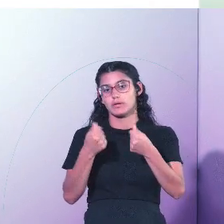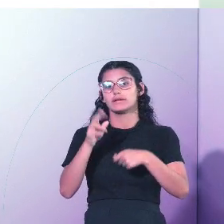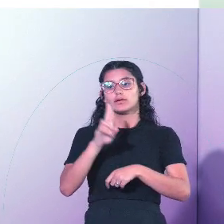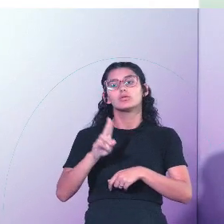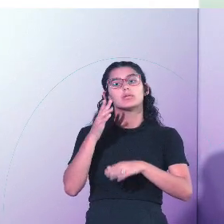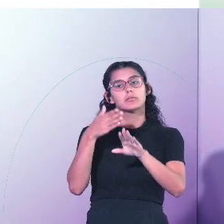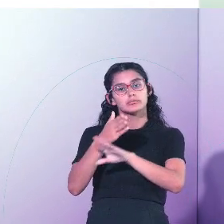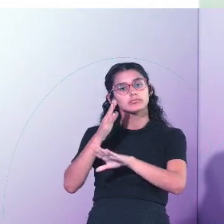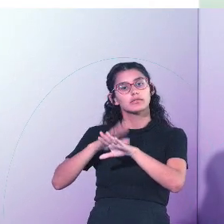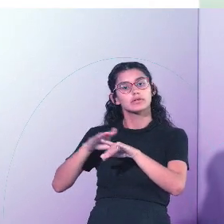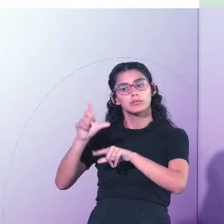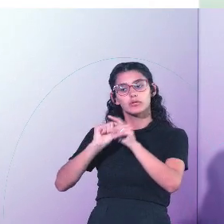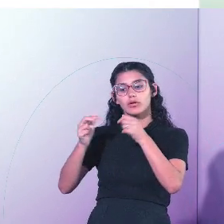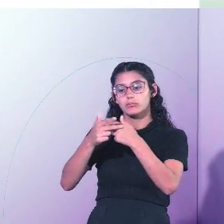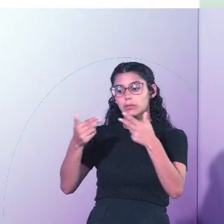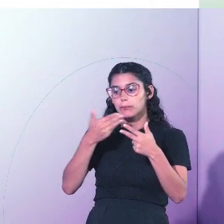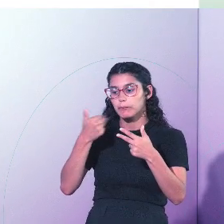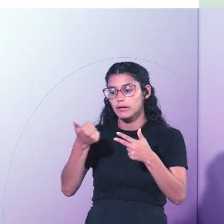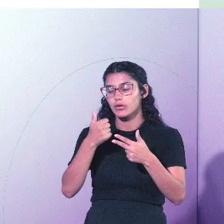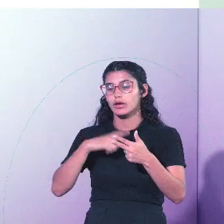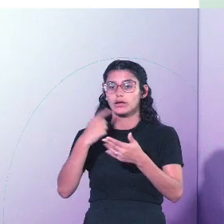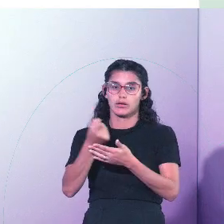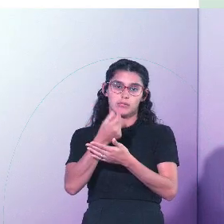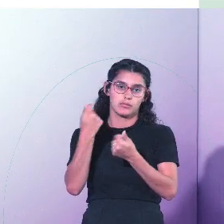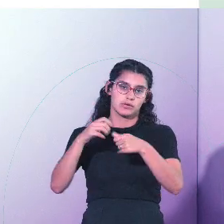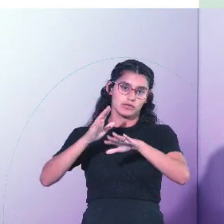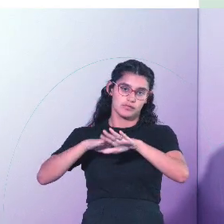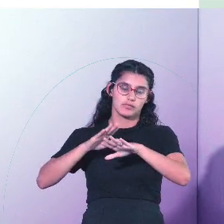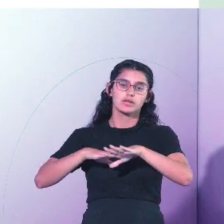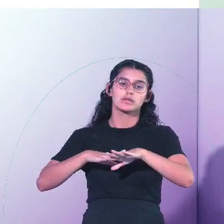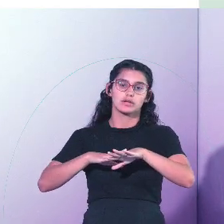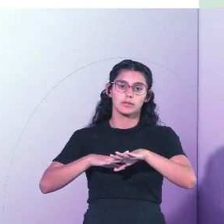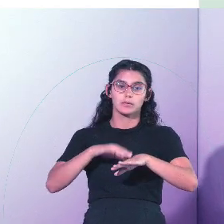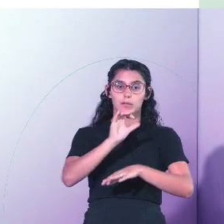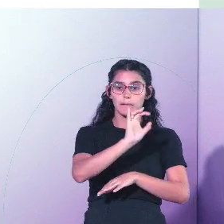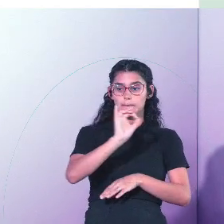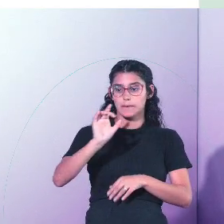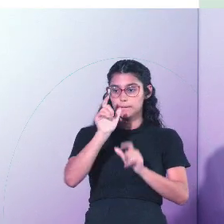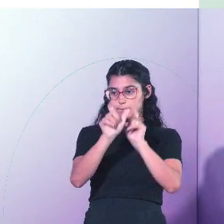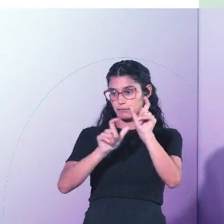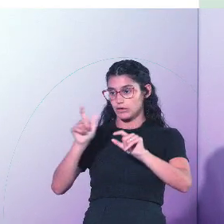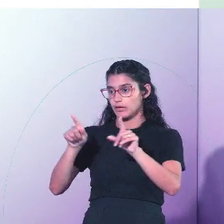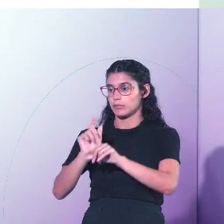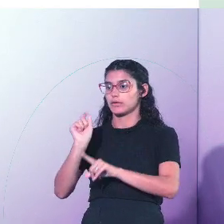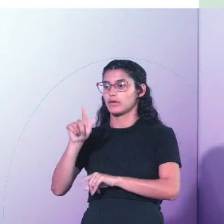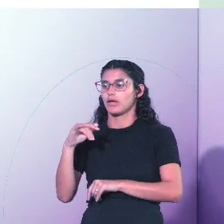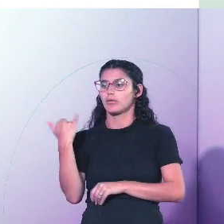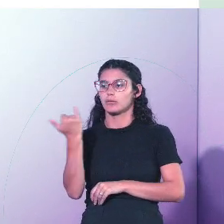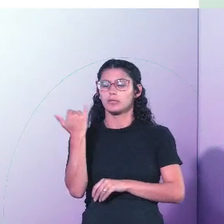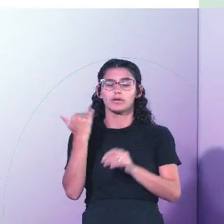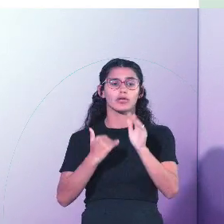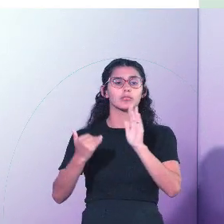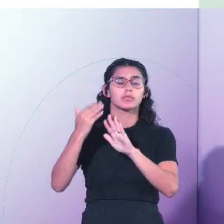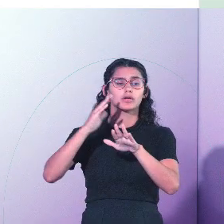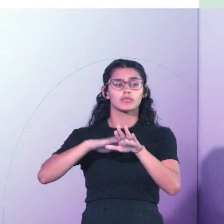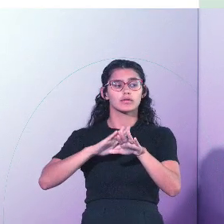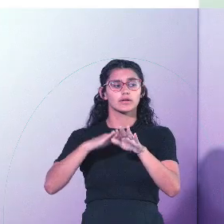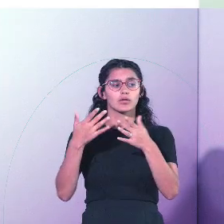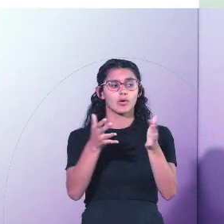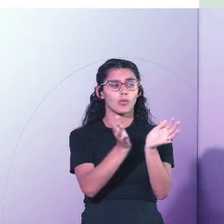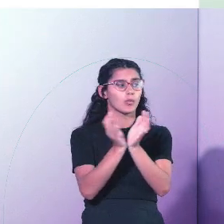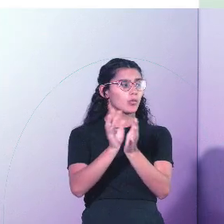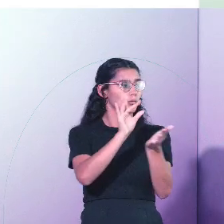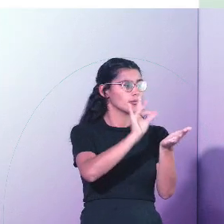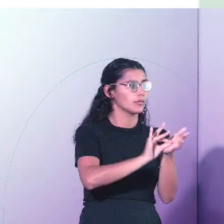poder fazer uma seleção daquilo que deve ser aplicado nos pacientes e que é mais importante aplicar para qual grupo, para